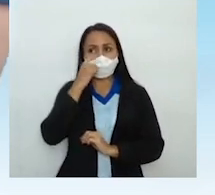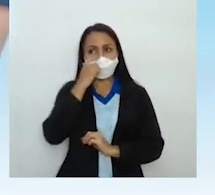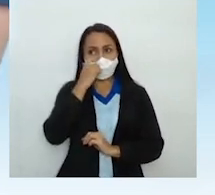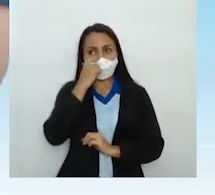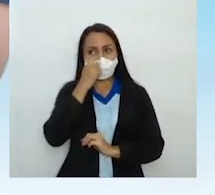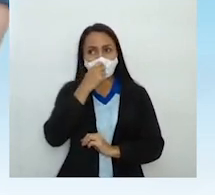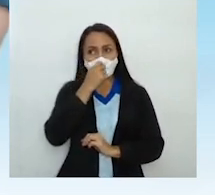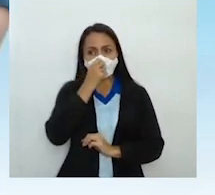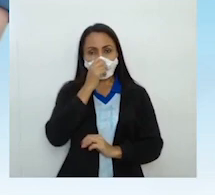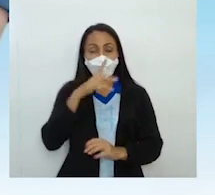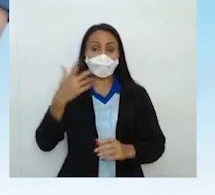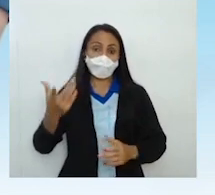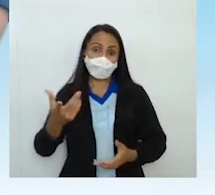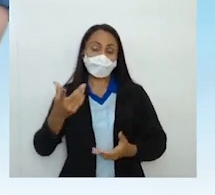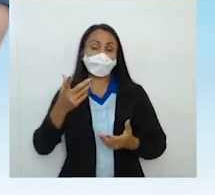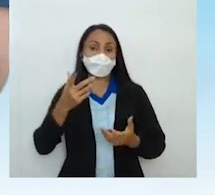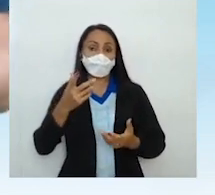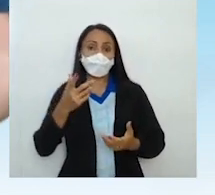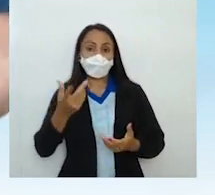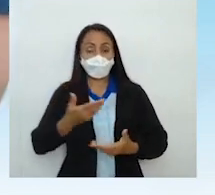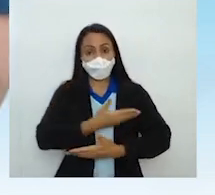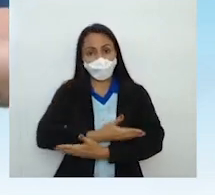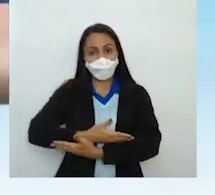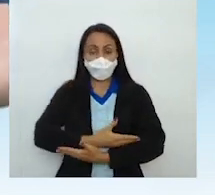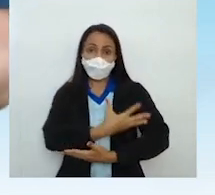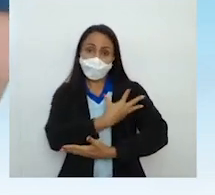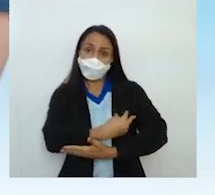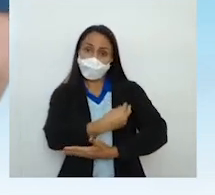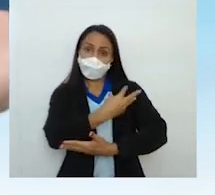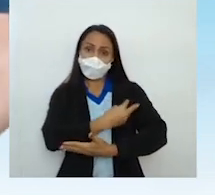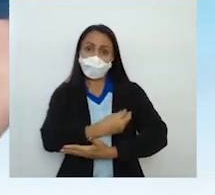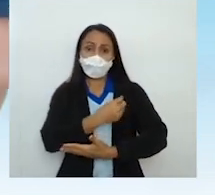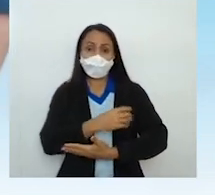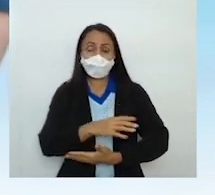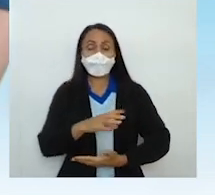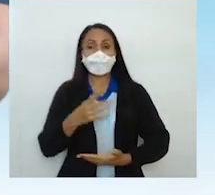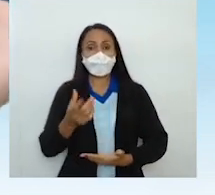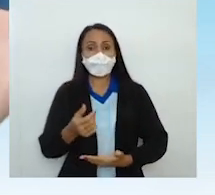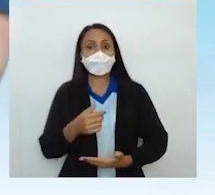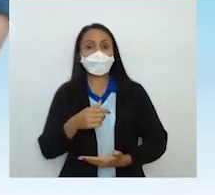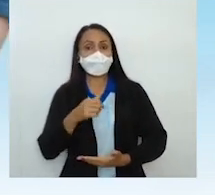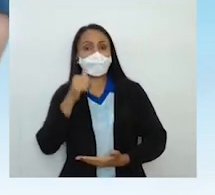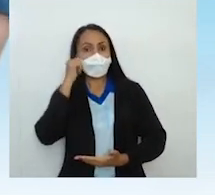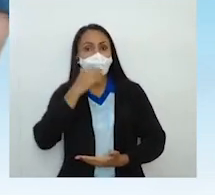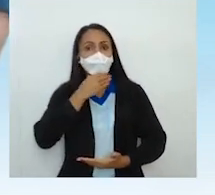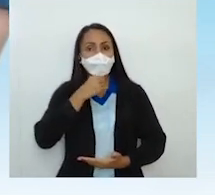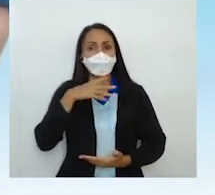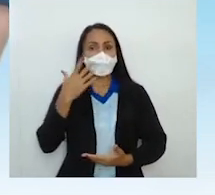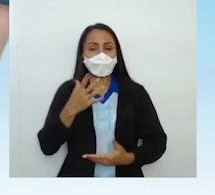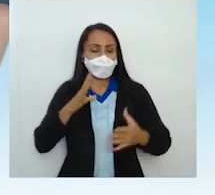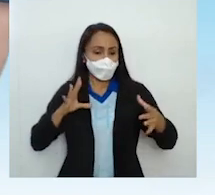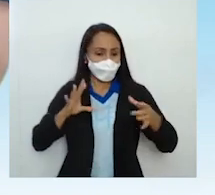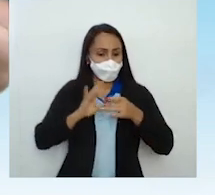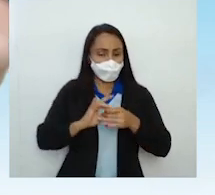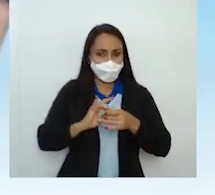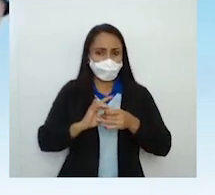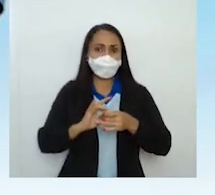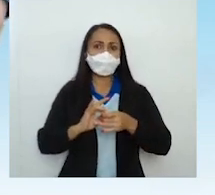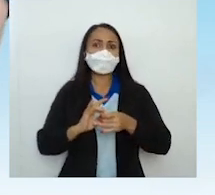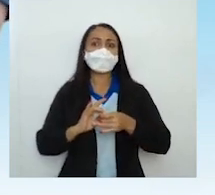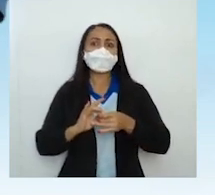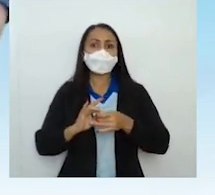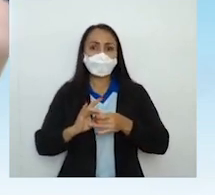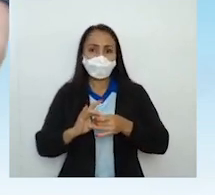de você dar um peito para a criança mamar gera uma criança, só quem é mãe sabe, gera uma conexão afetiva, né? Então, até